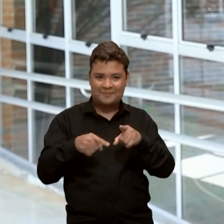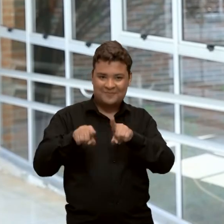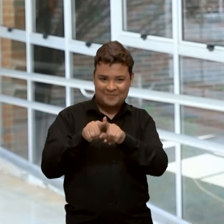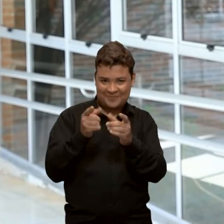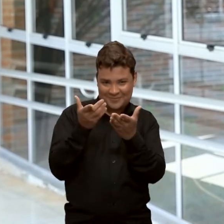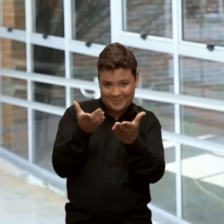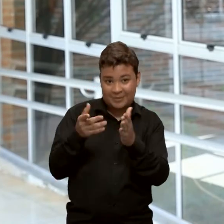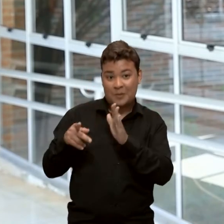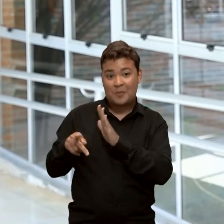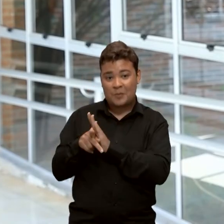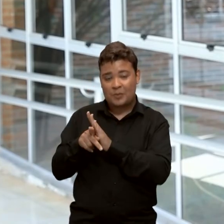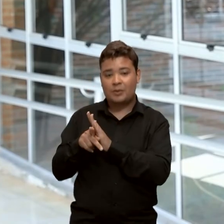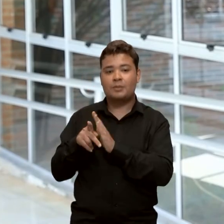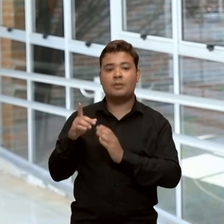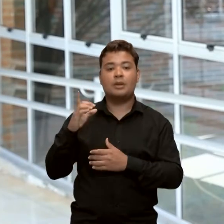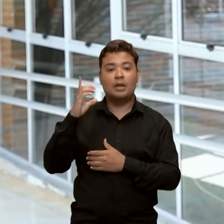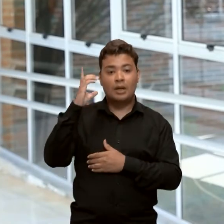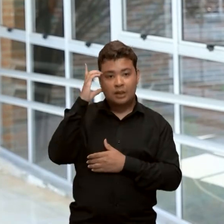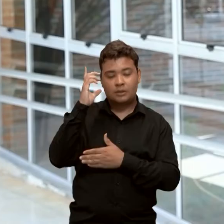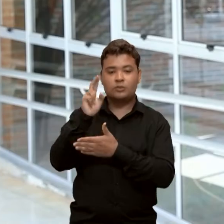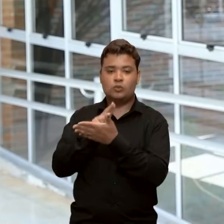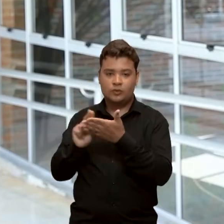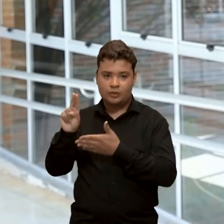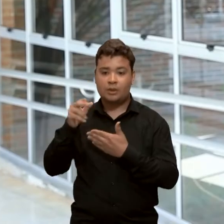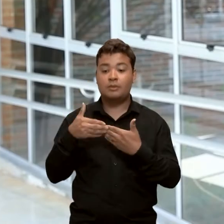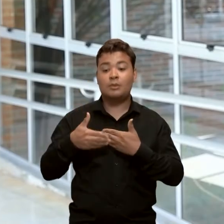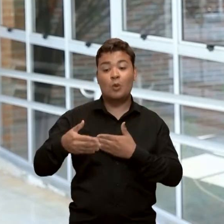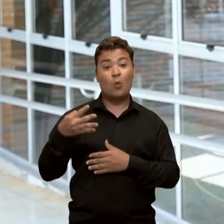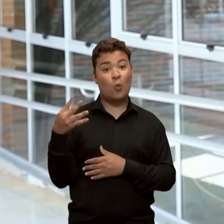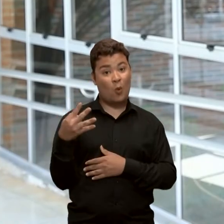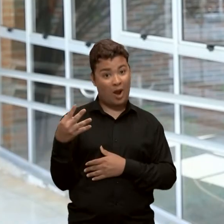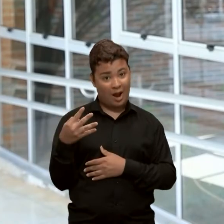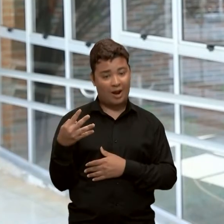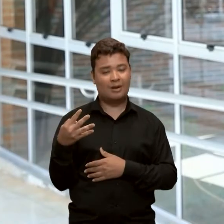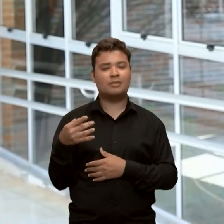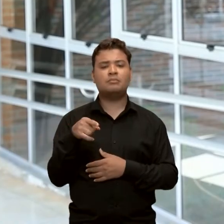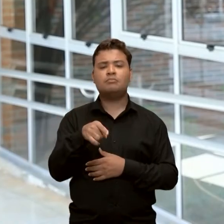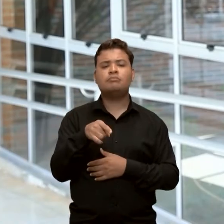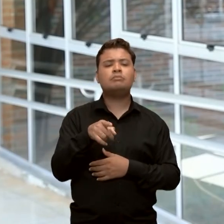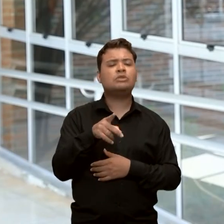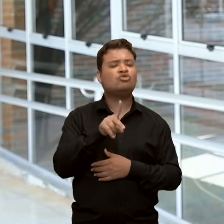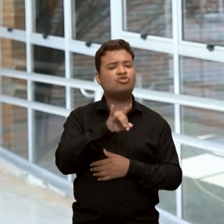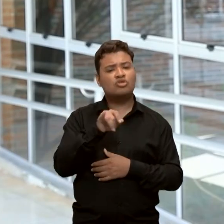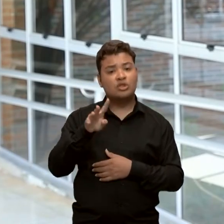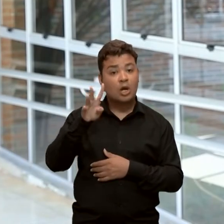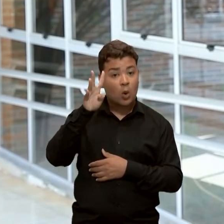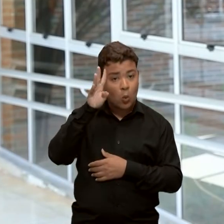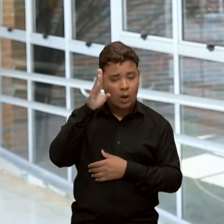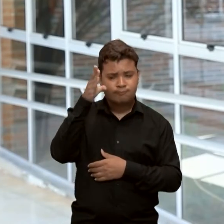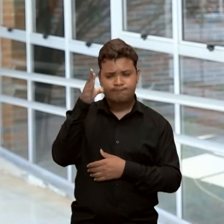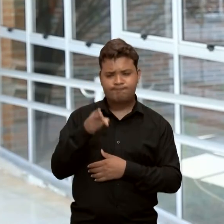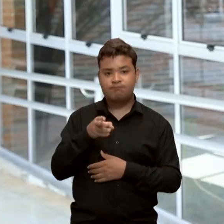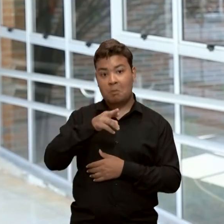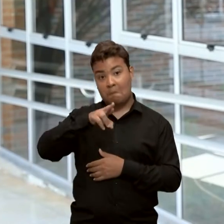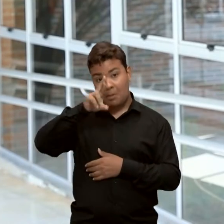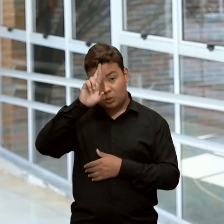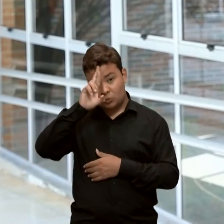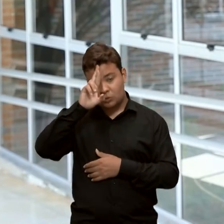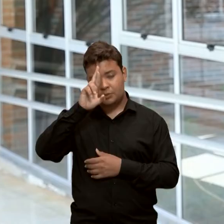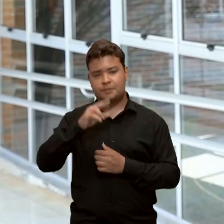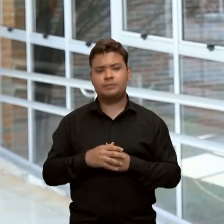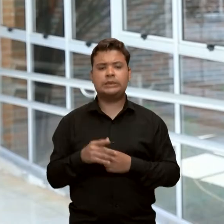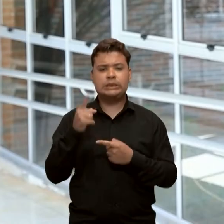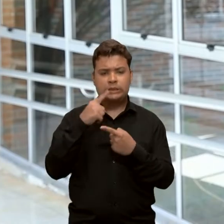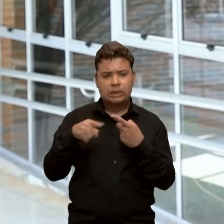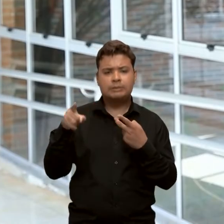Universitária volta para a 4ª temporada. O programa vai ao ar todas as quartas-feiras ao meio-dia e traz cada